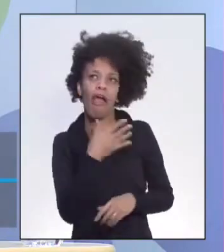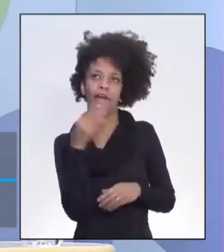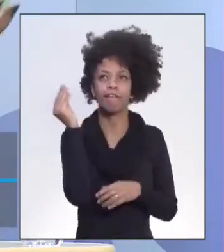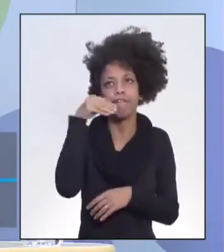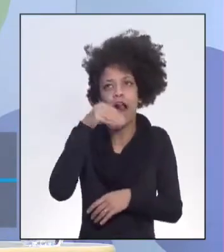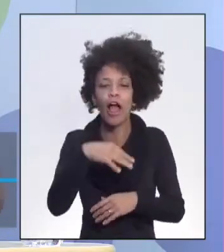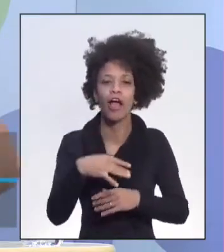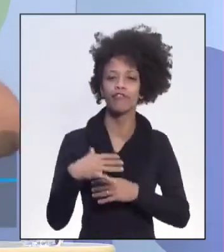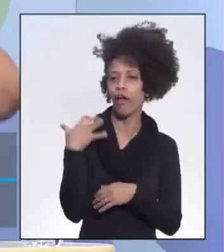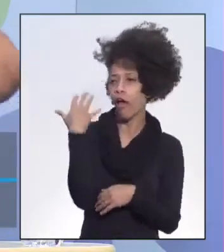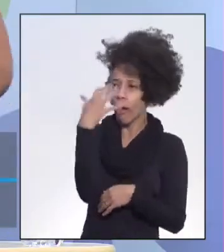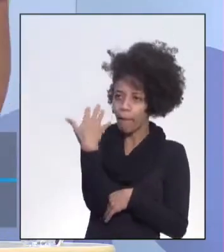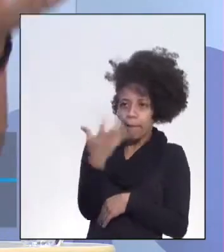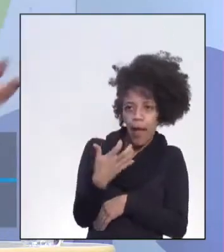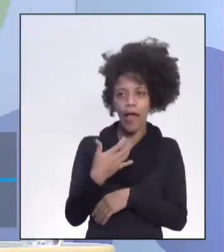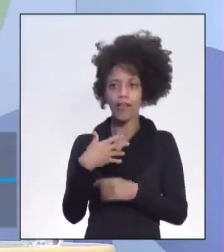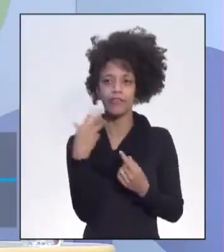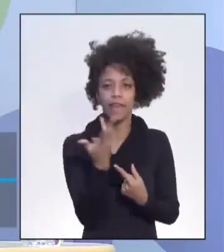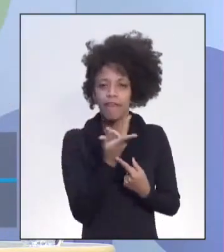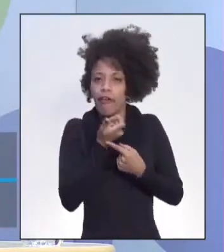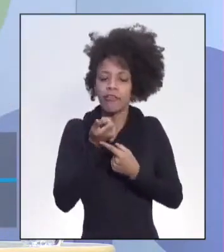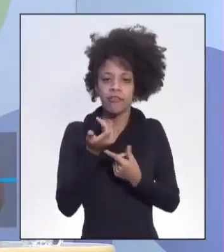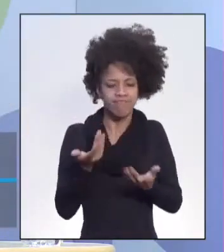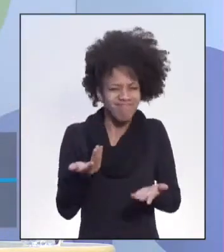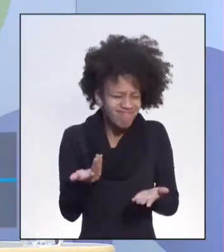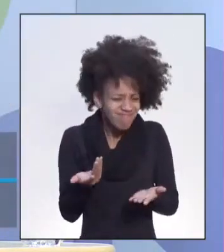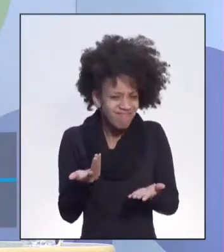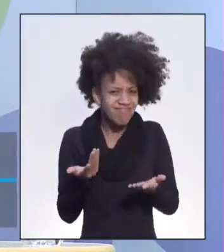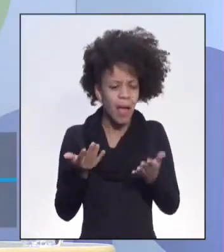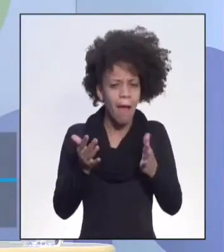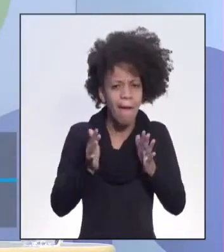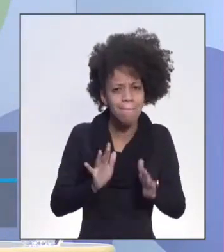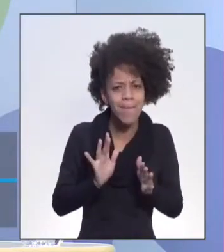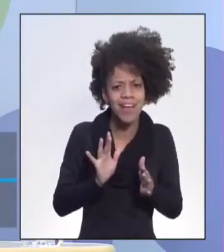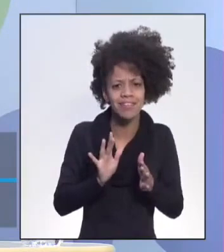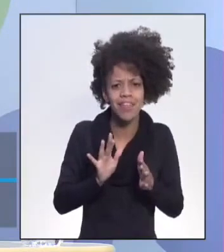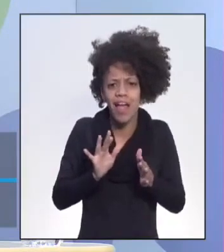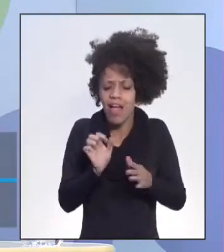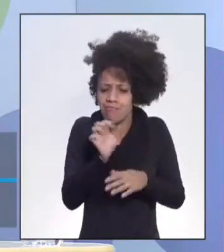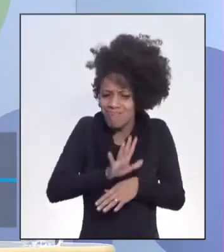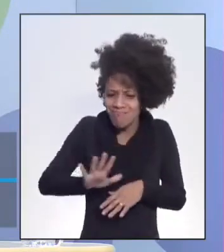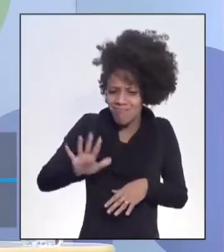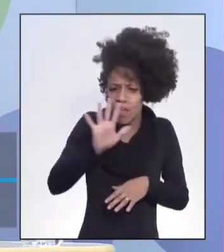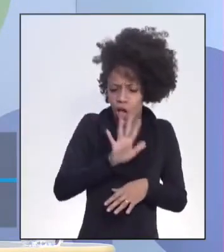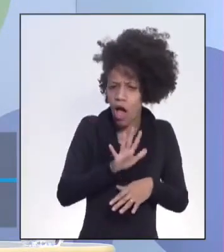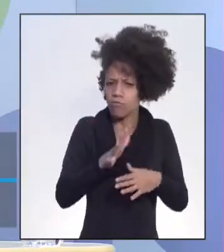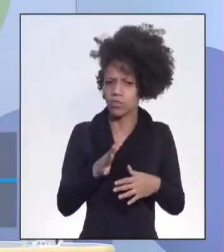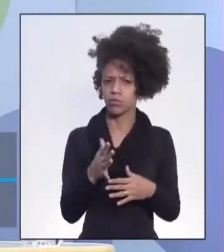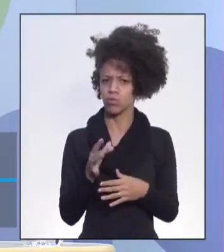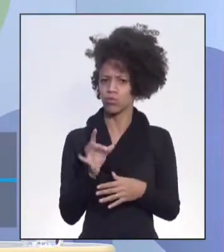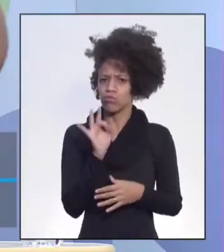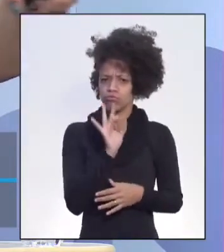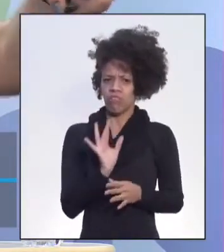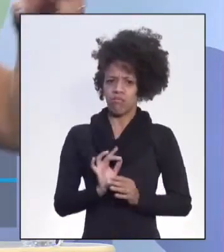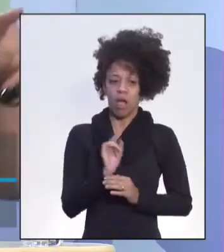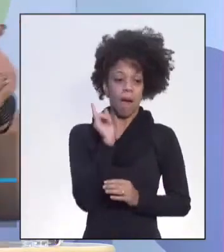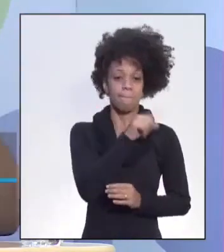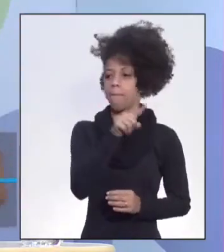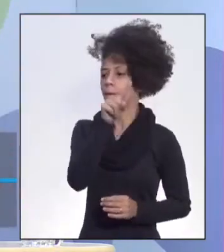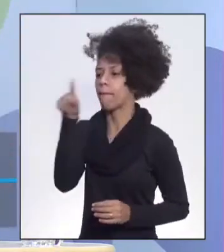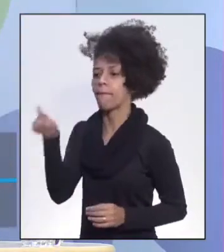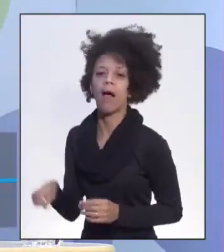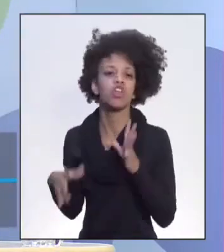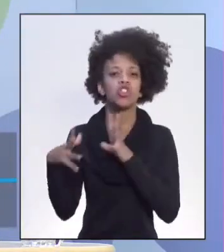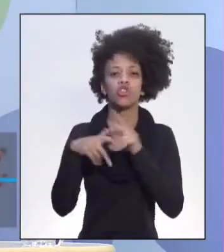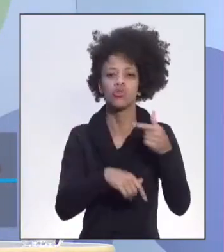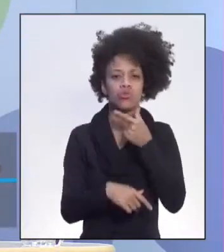mulher gosta de rosa, de florzinha. Na verdade, essa estrutura. Mas a gente não está apontando e falando, não, todos os homens.